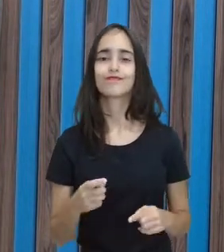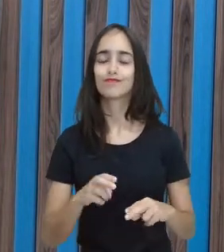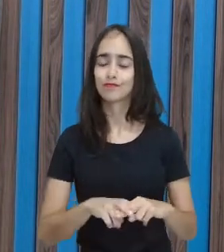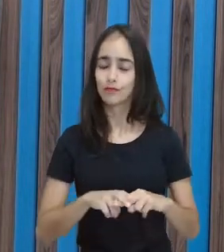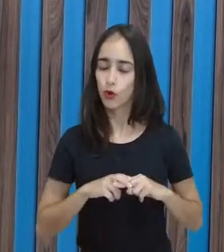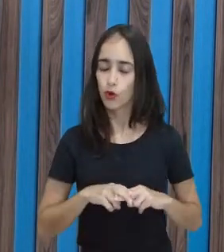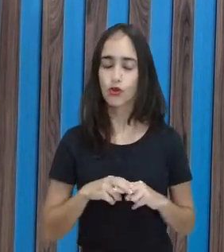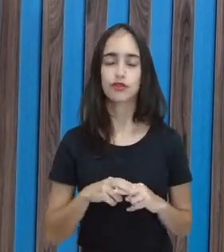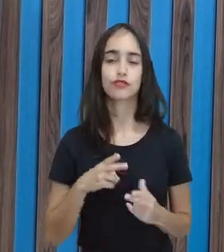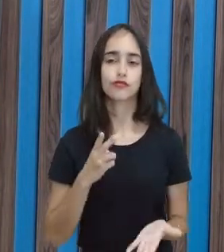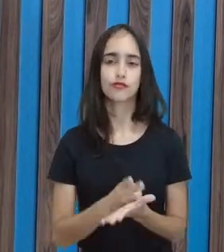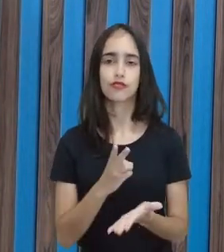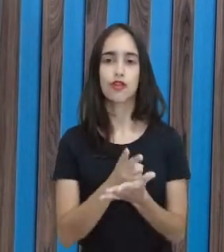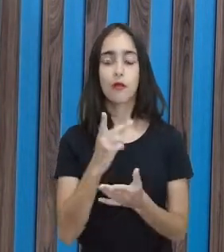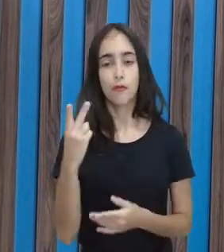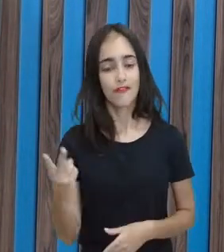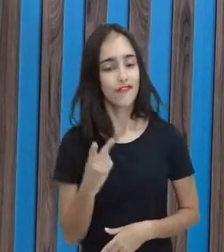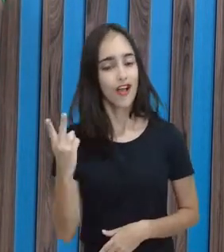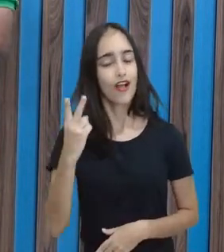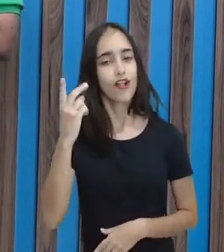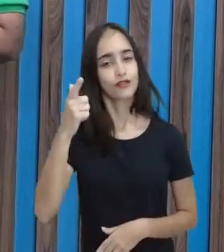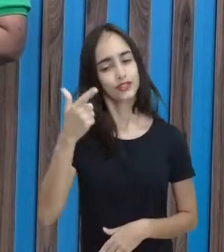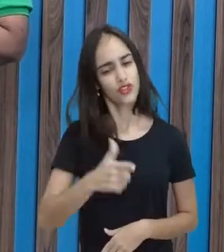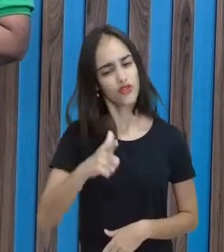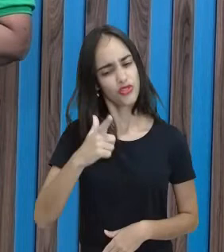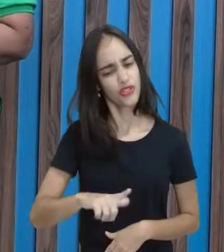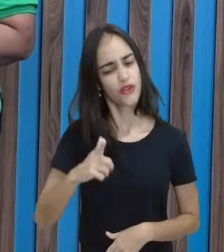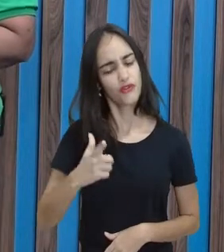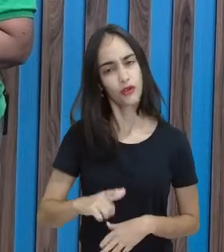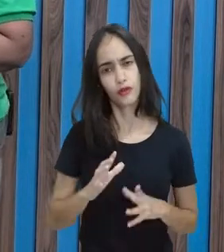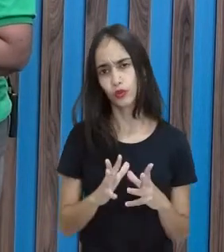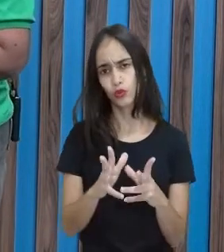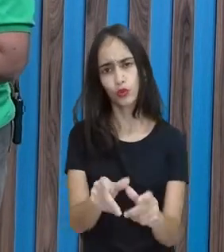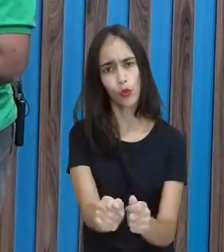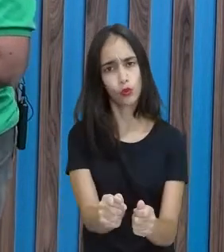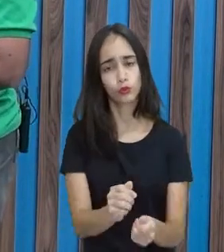se repetir em toda proporção.